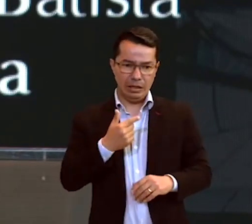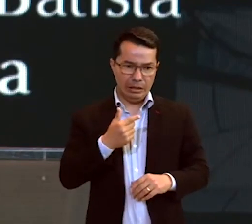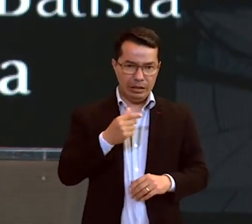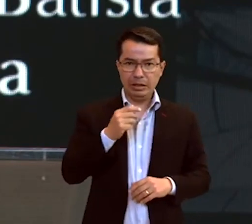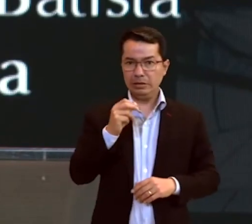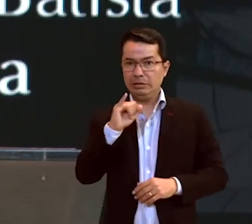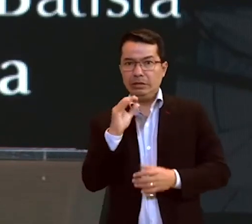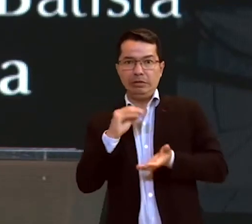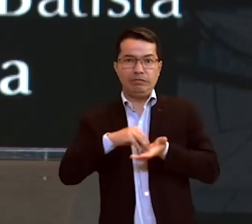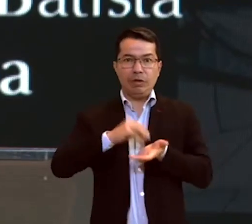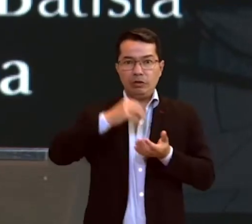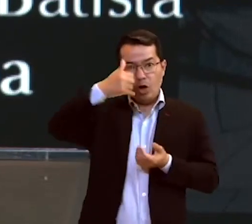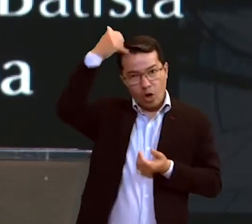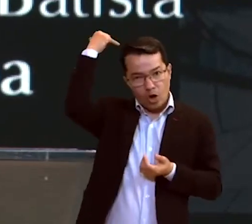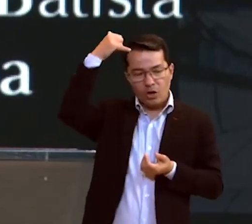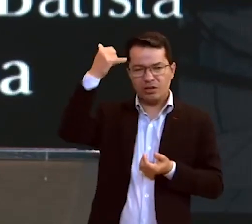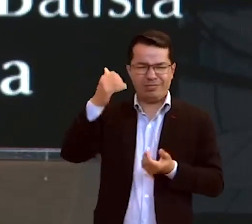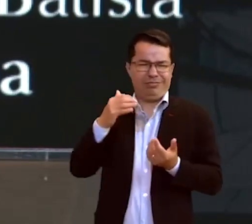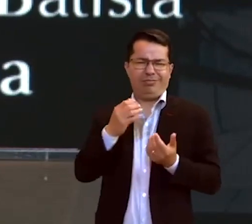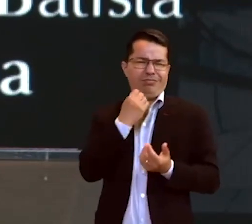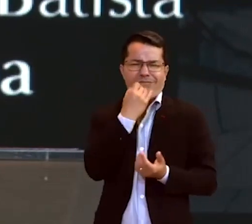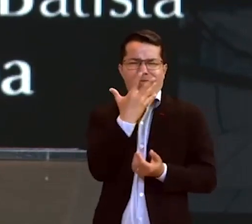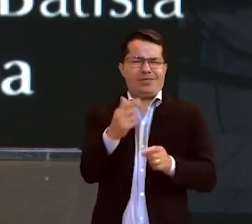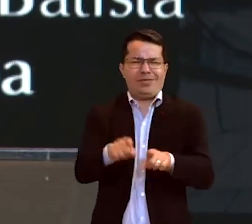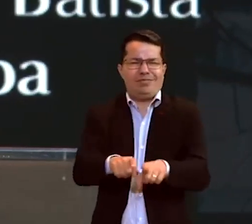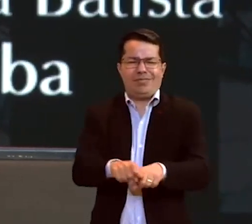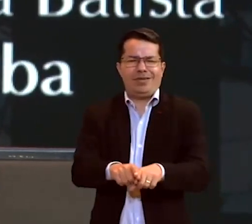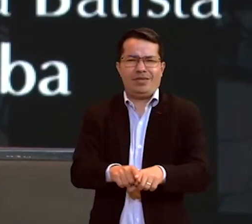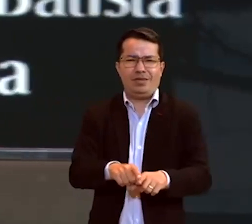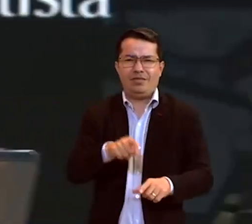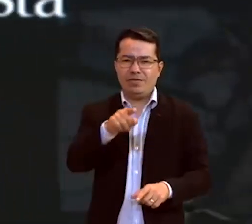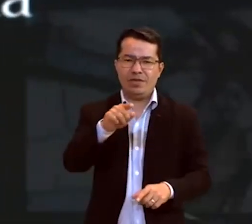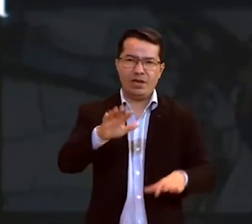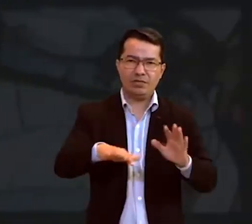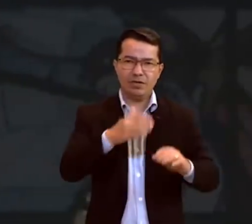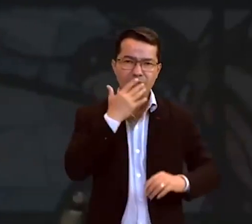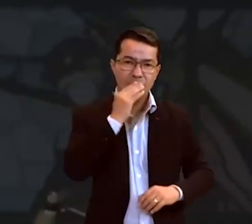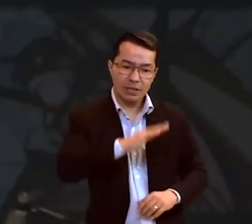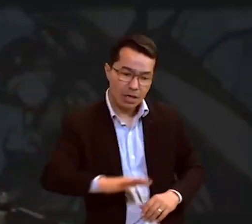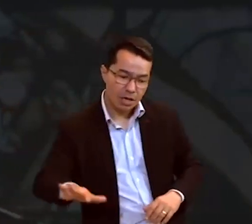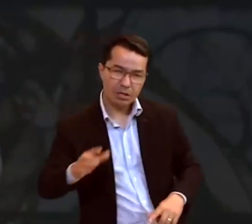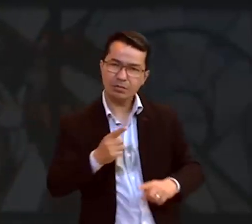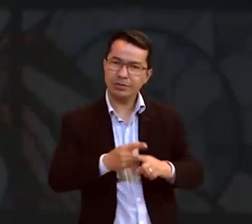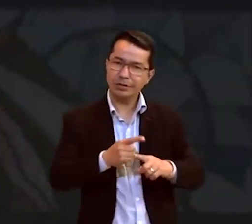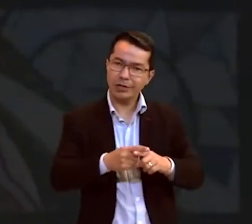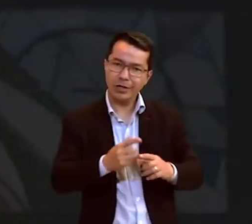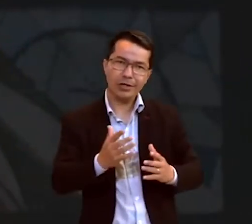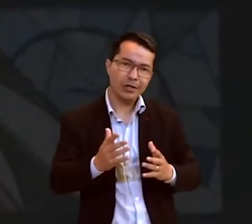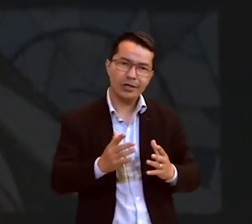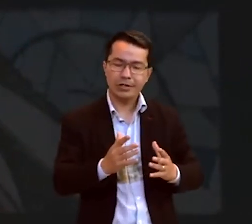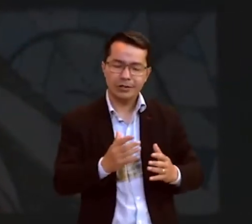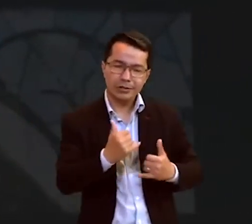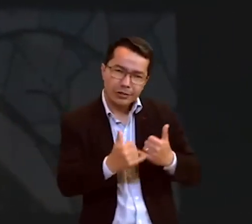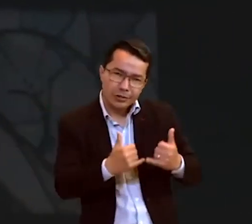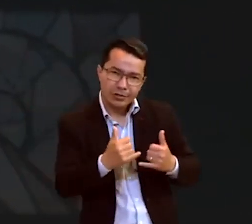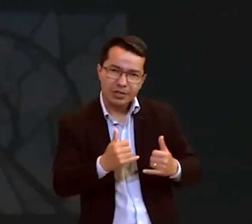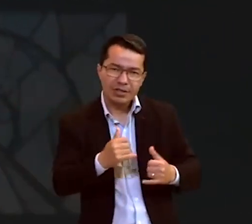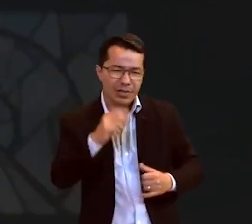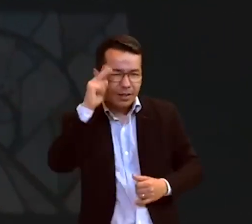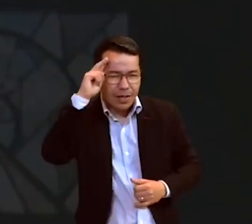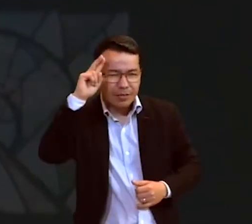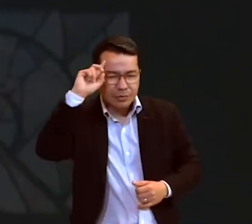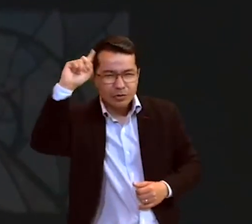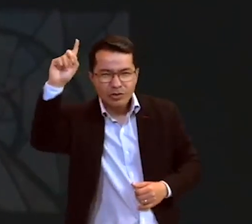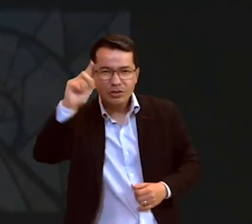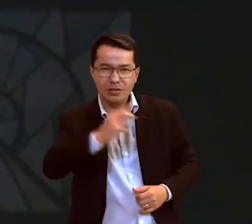gente pode, às vezes, usar, né, desse símbolo, às vezes com as crianças ali, muitas vezes, o meu filho já veio ungir a minha esposa,